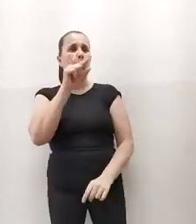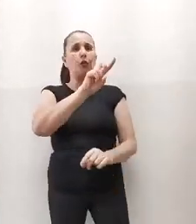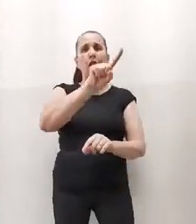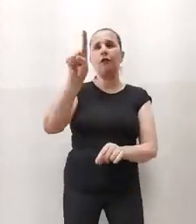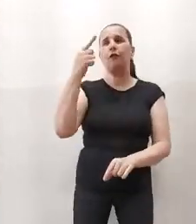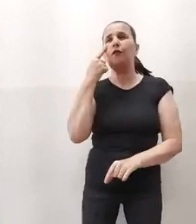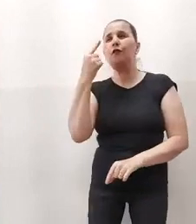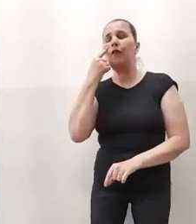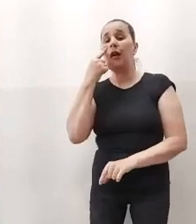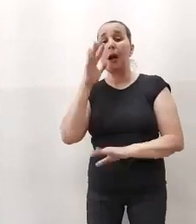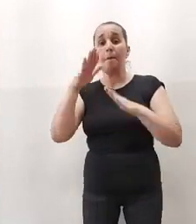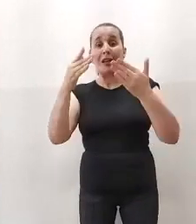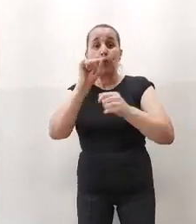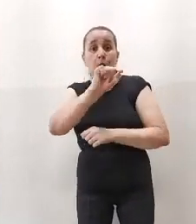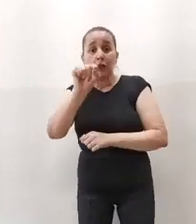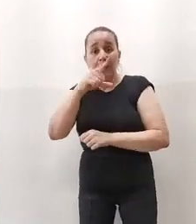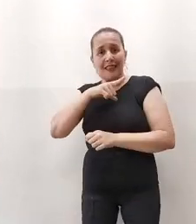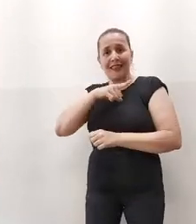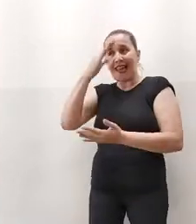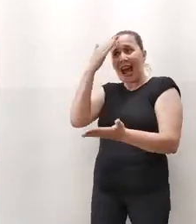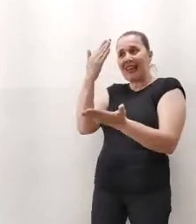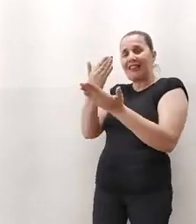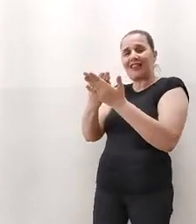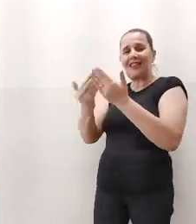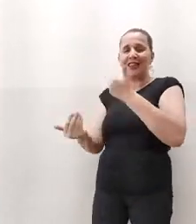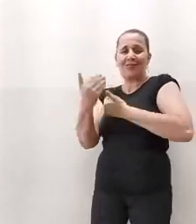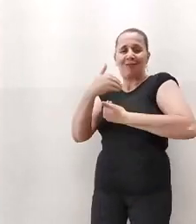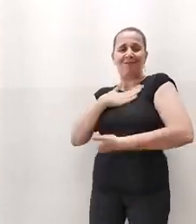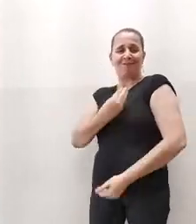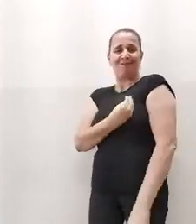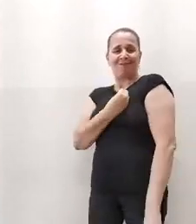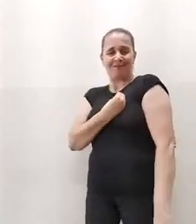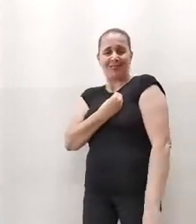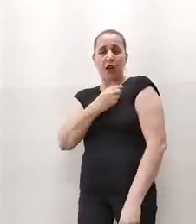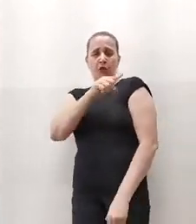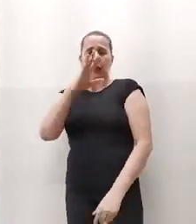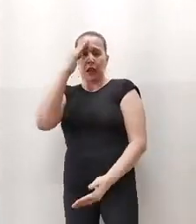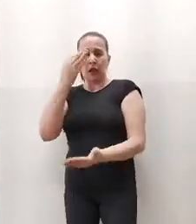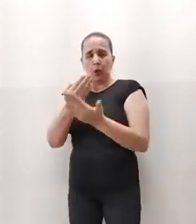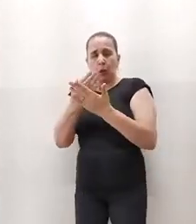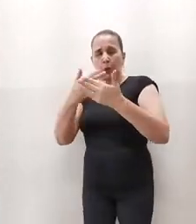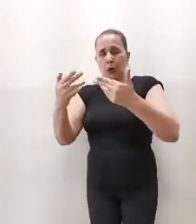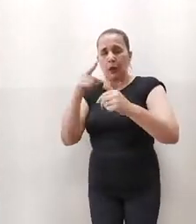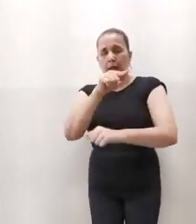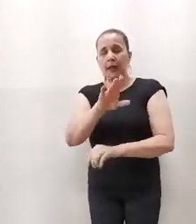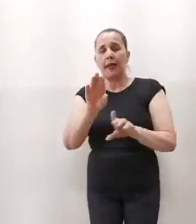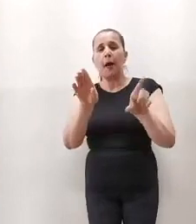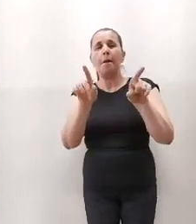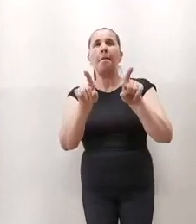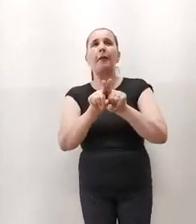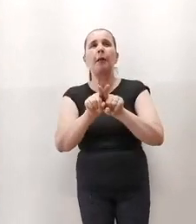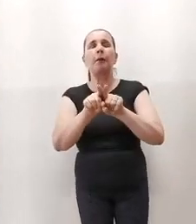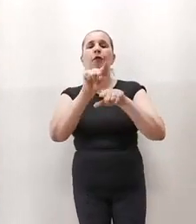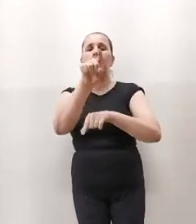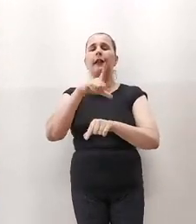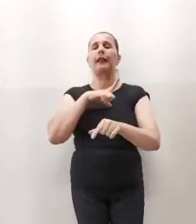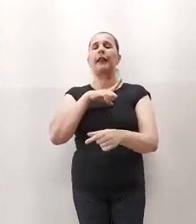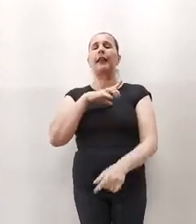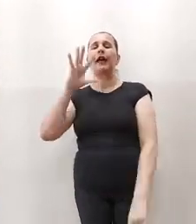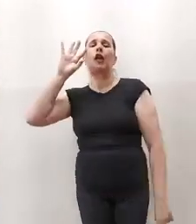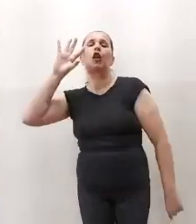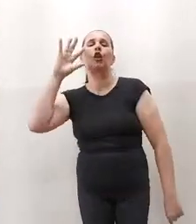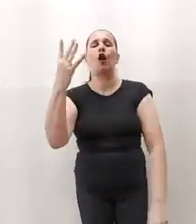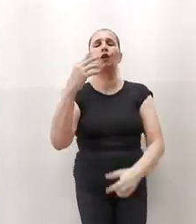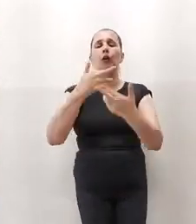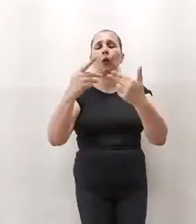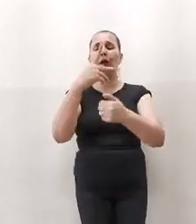vendo, mas aquilo que você acredita dentro de você. Você acredita em algo e, ao mesmo tempo, você está tomando